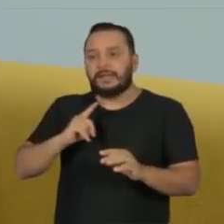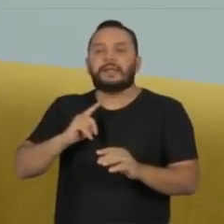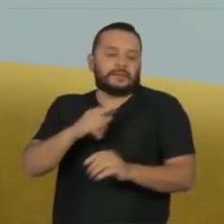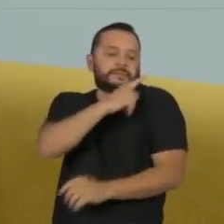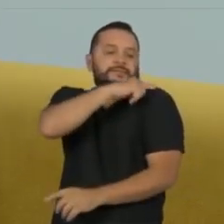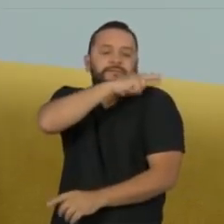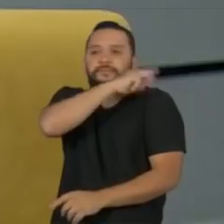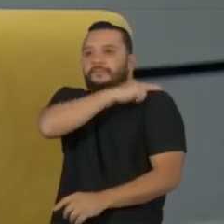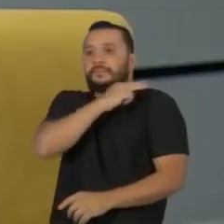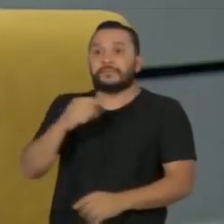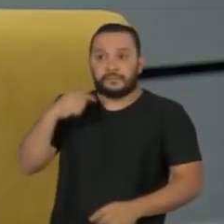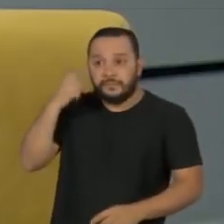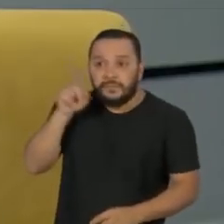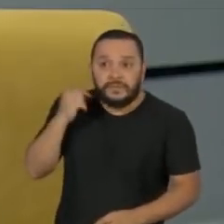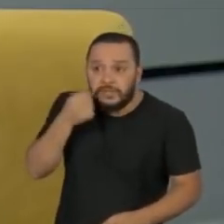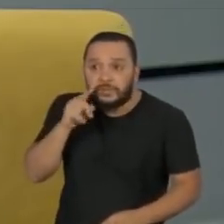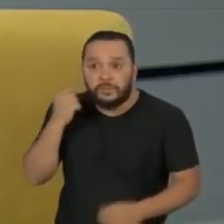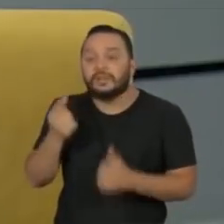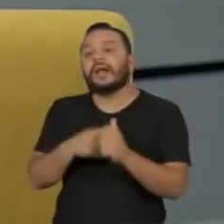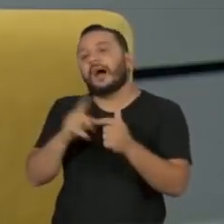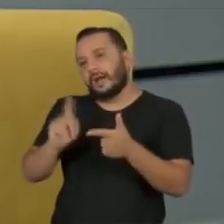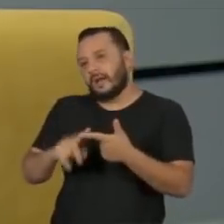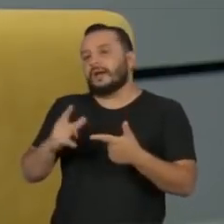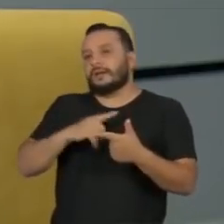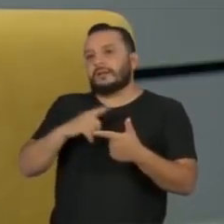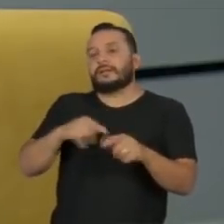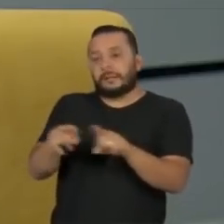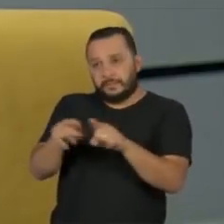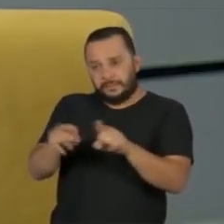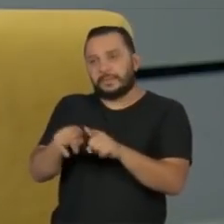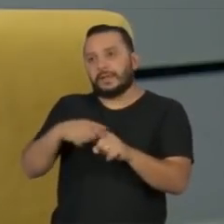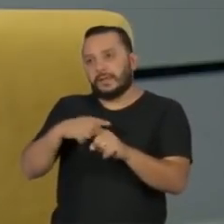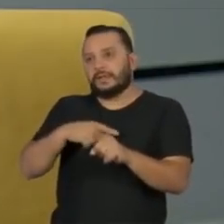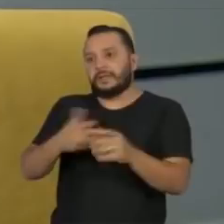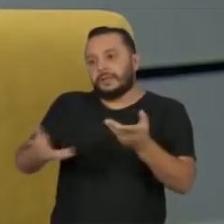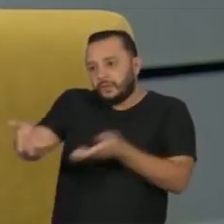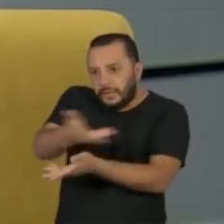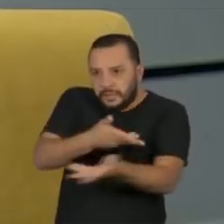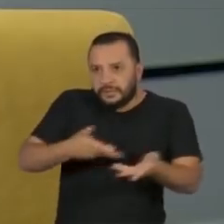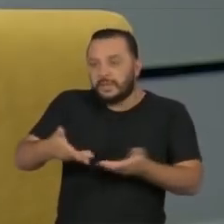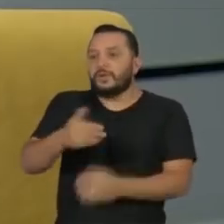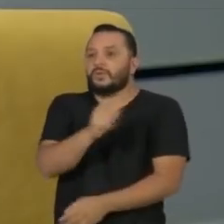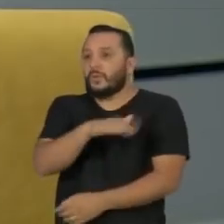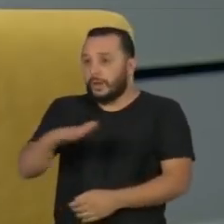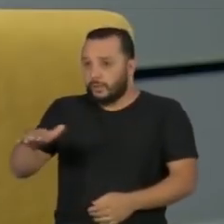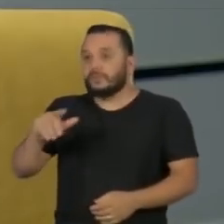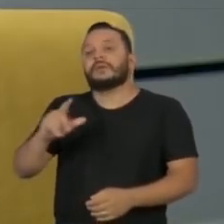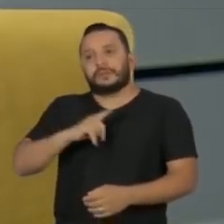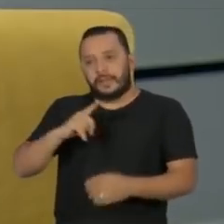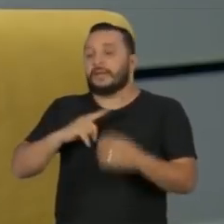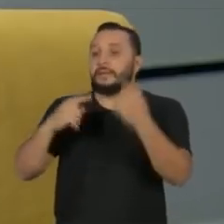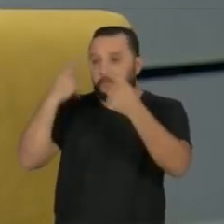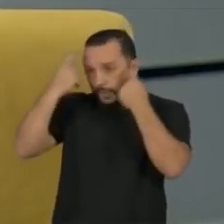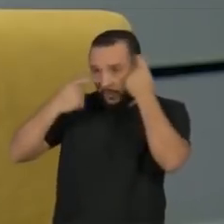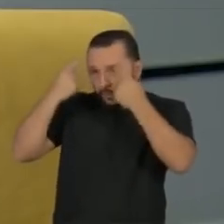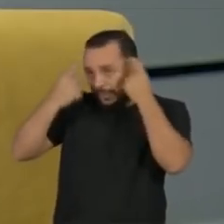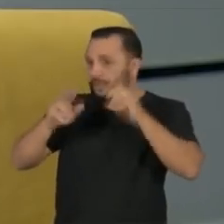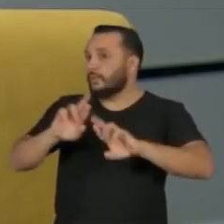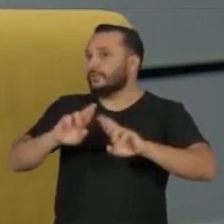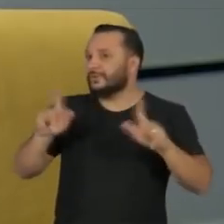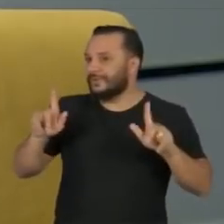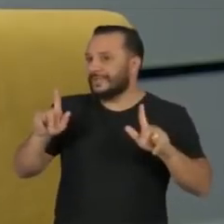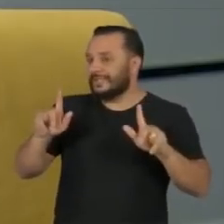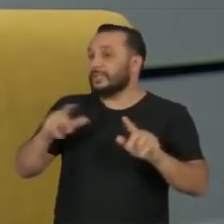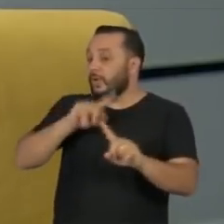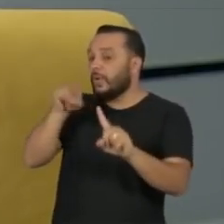do acompanhamento, da sociabilização do aluno. Então, são preocupações diferentes. Então,